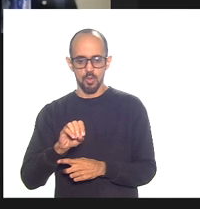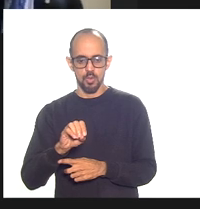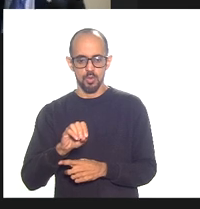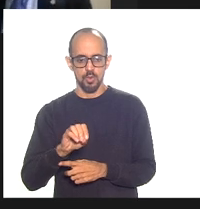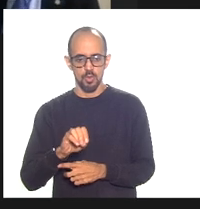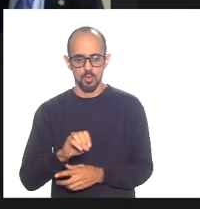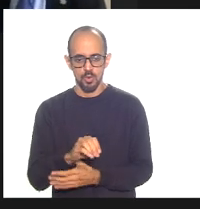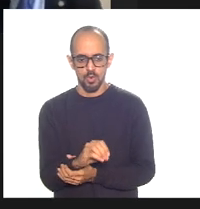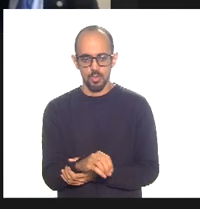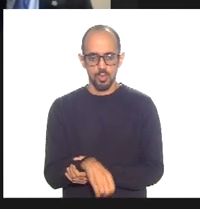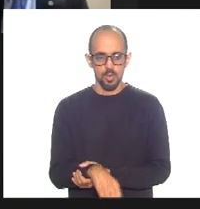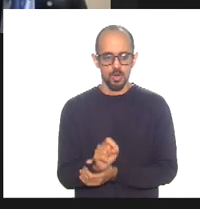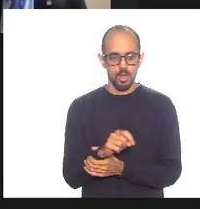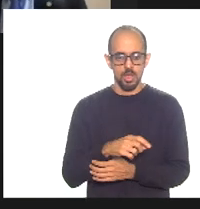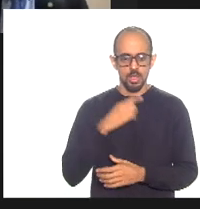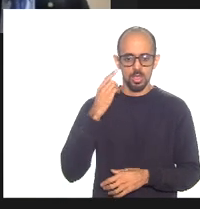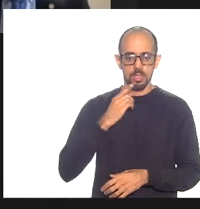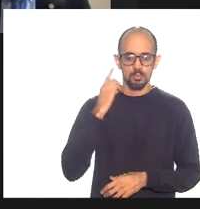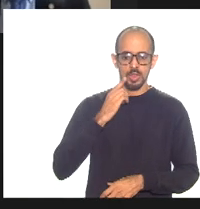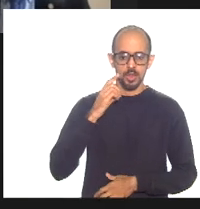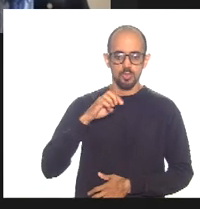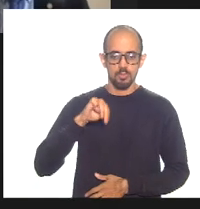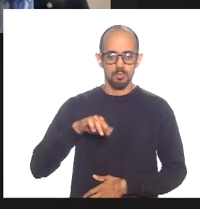Dino. Deputado Márcio Canella.